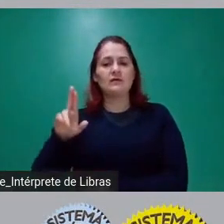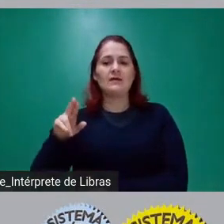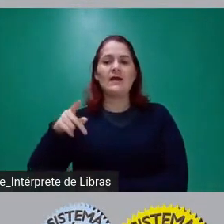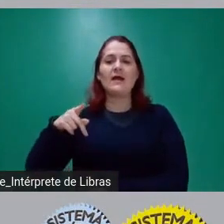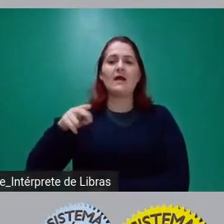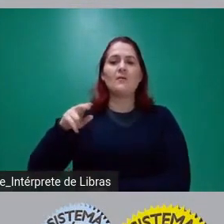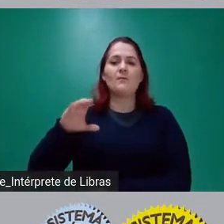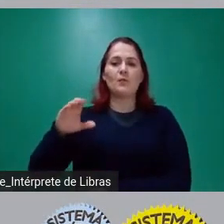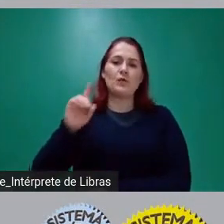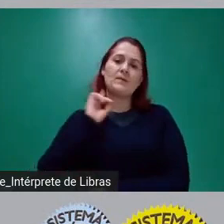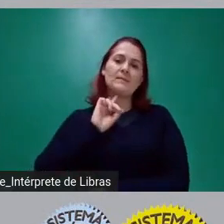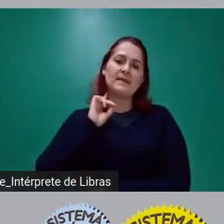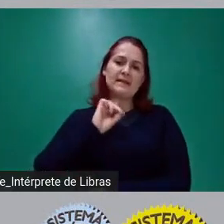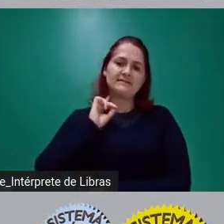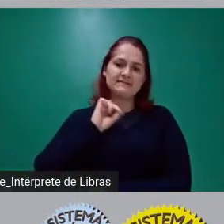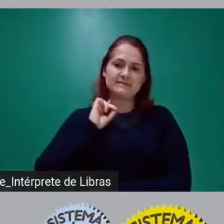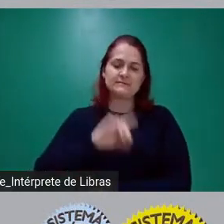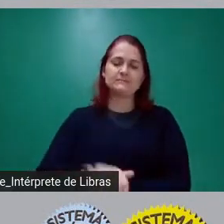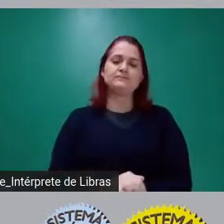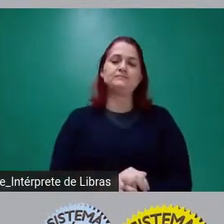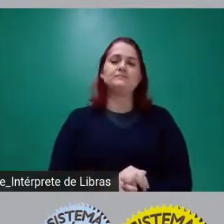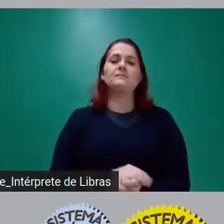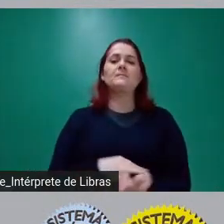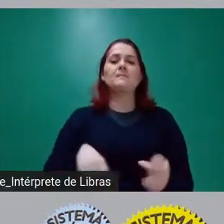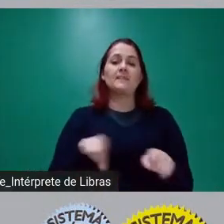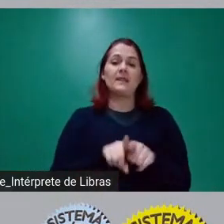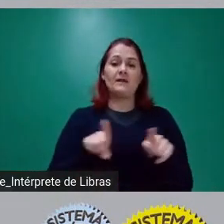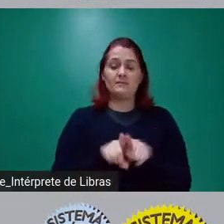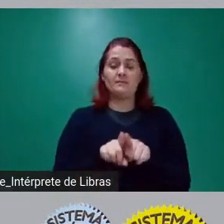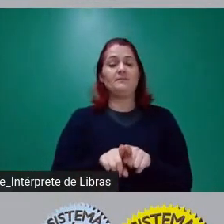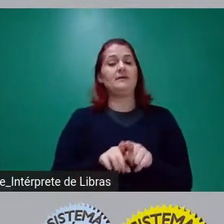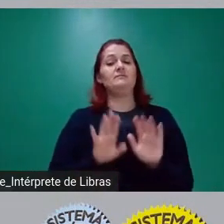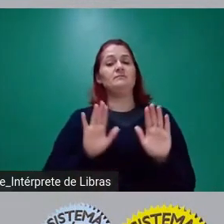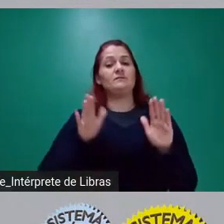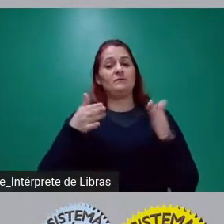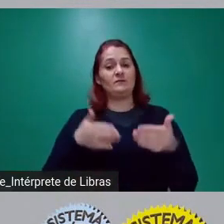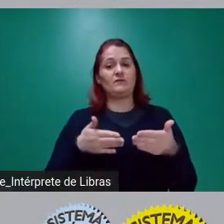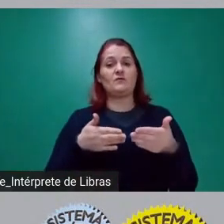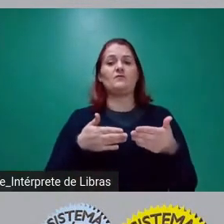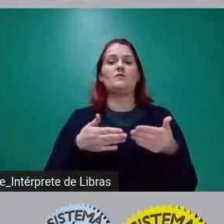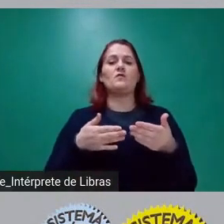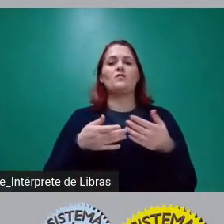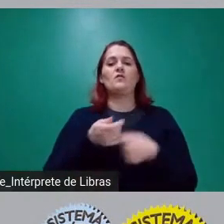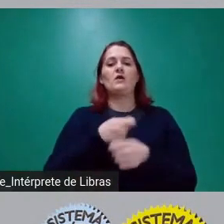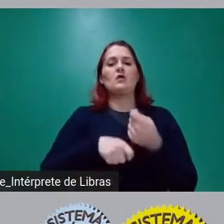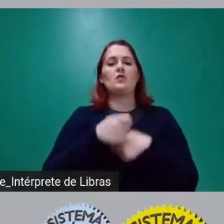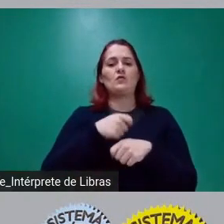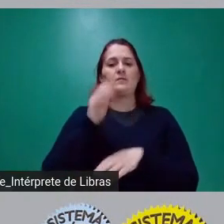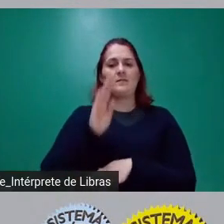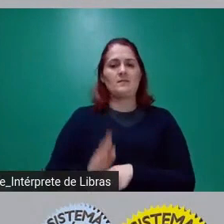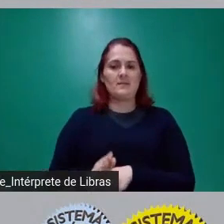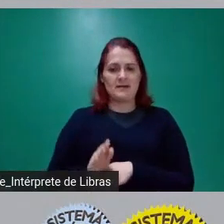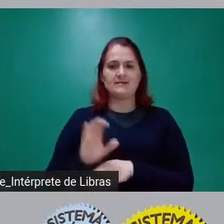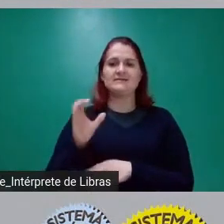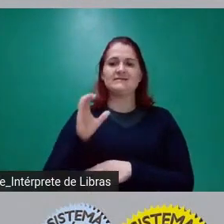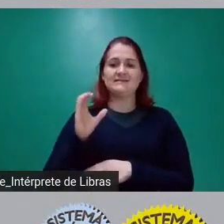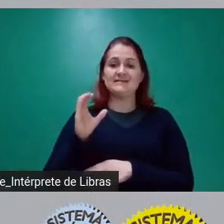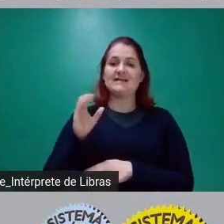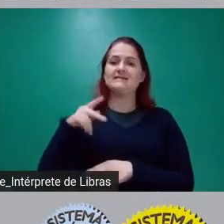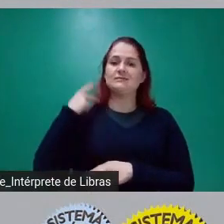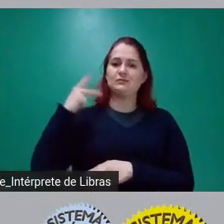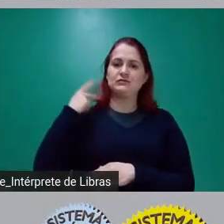Gerais, é especialista em Economia Brasileira Contemporânea e Ciência Pública e Ciência